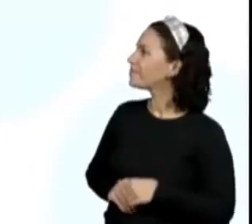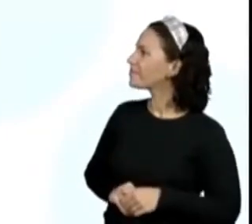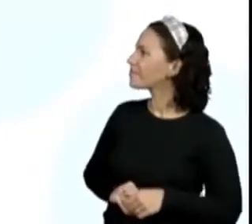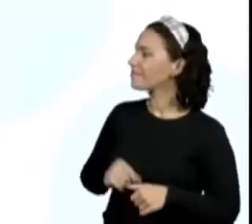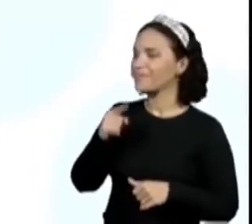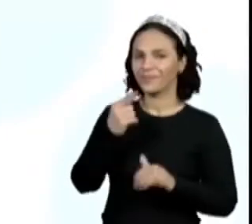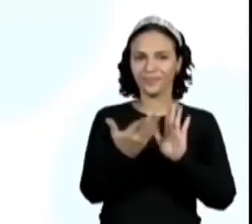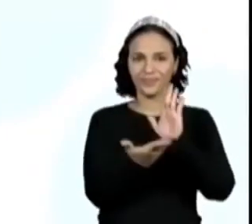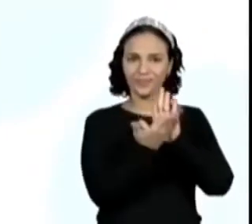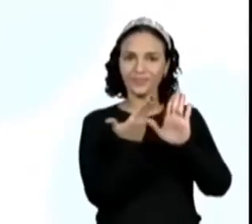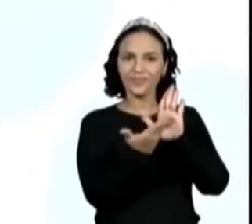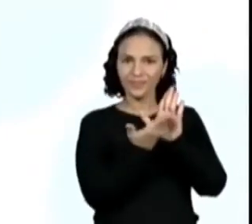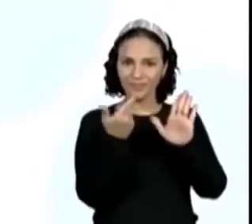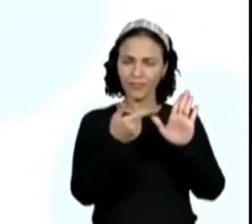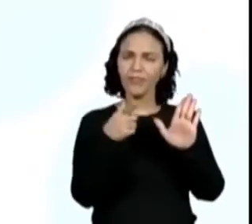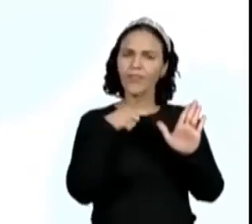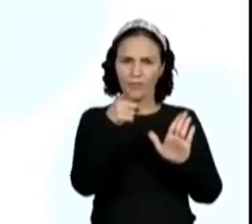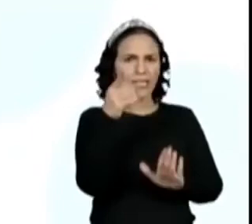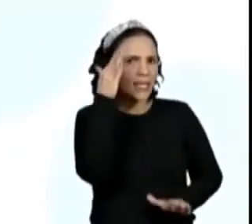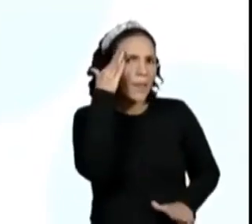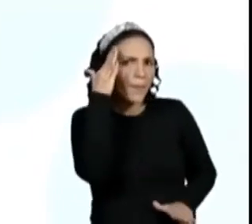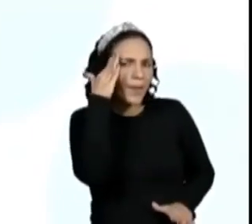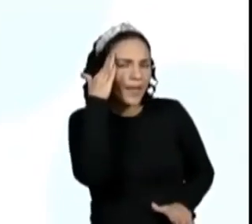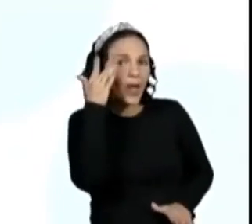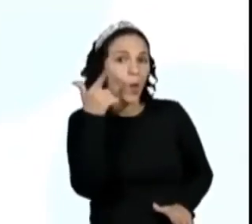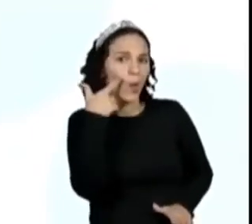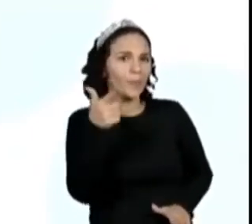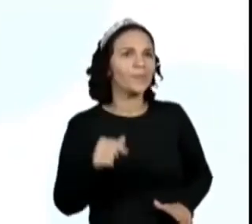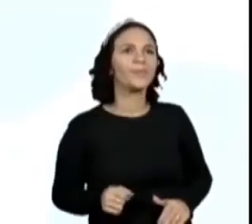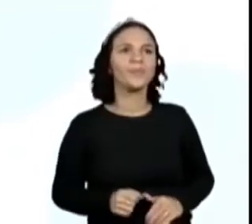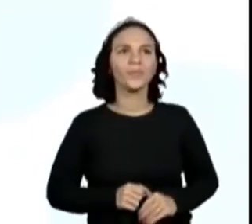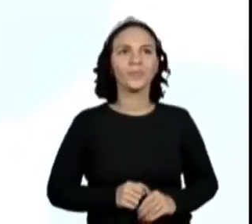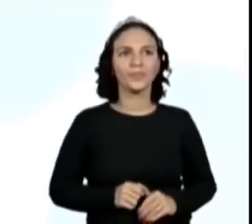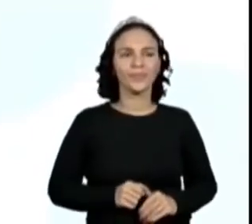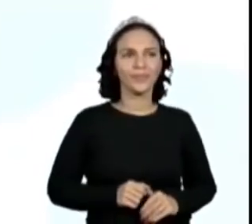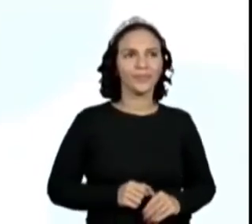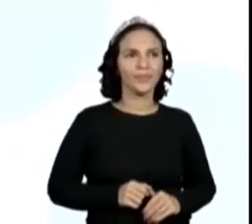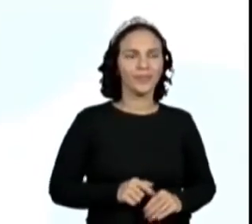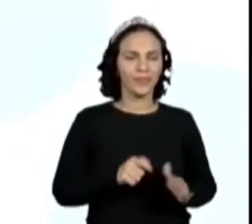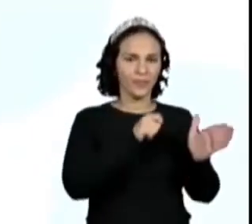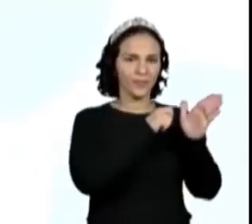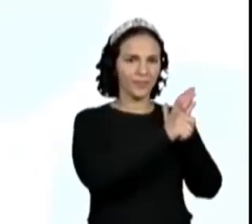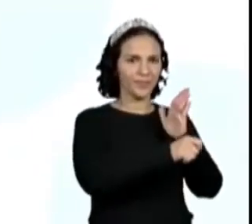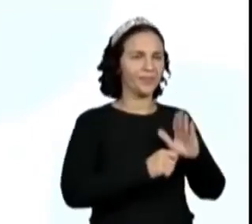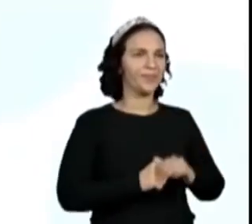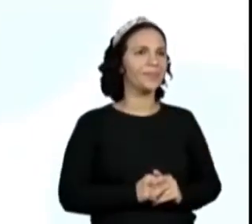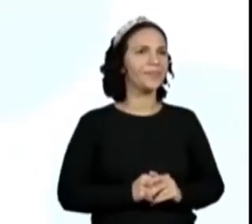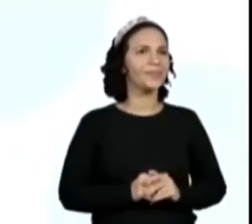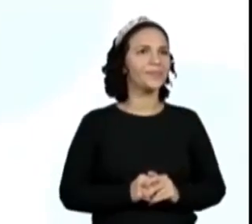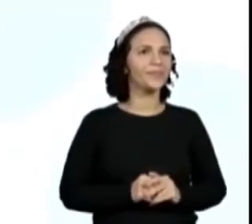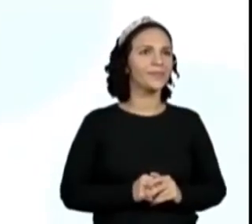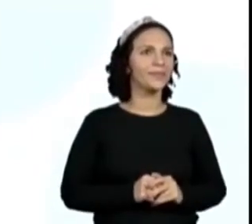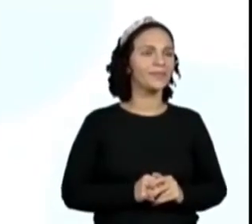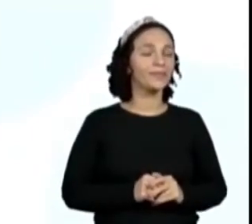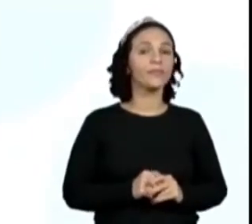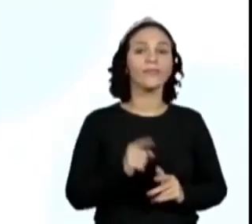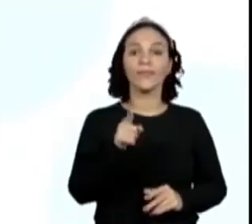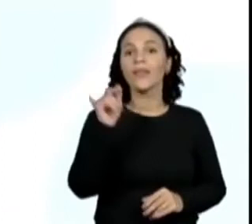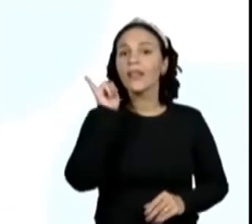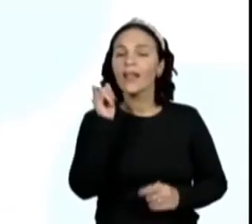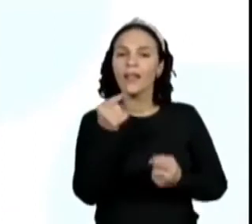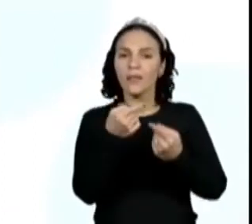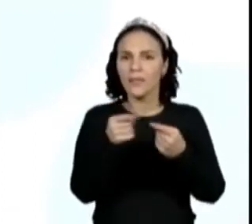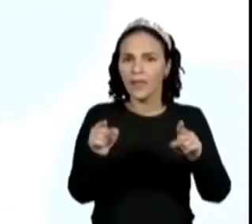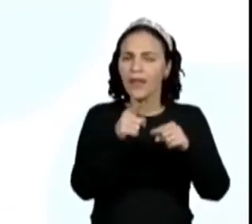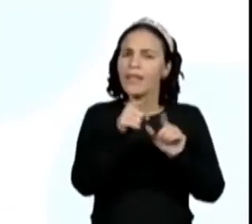Aprender, eles dão um você sabia. Olha o que eles dizem. Eu vou até marcar a leitura aqui. As parlendas